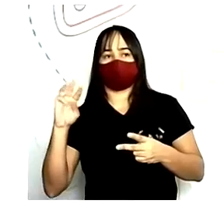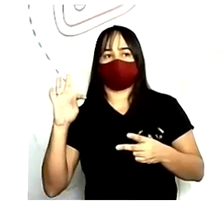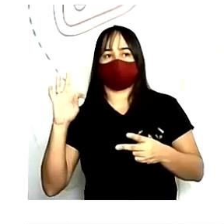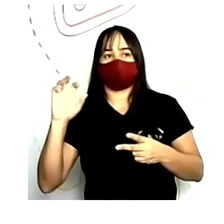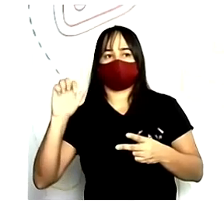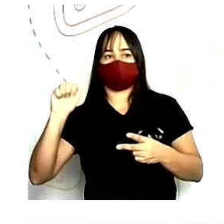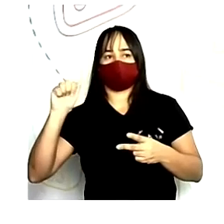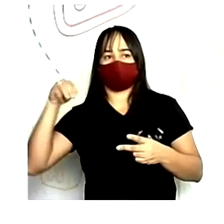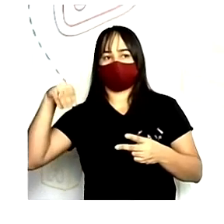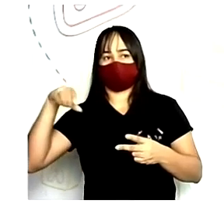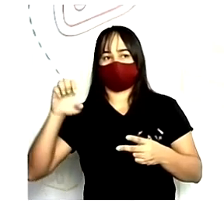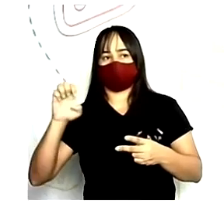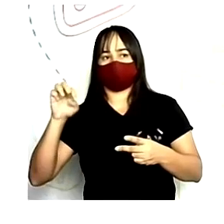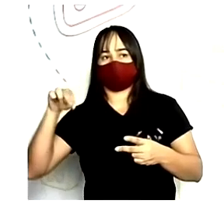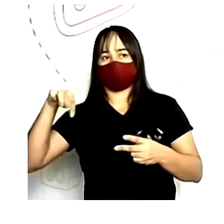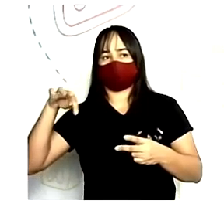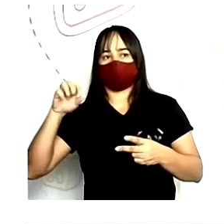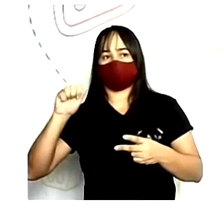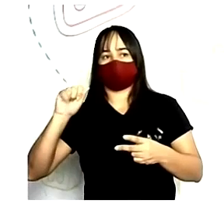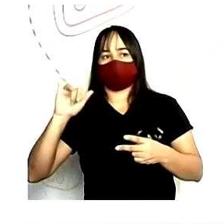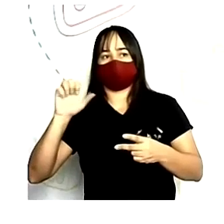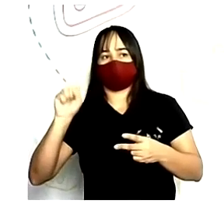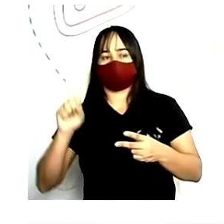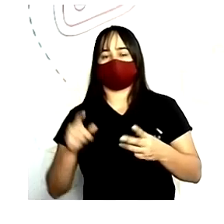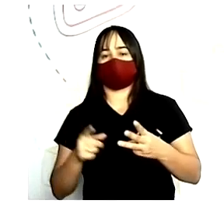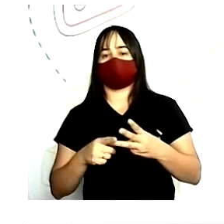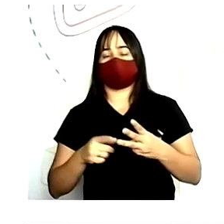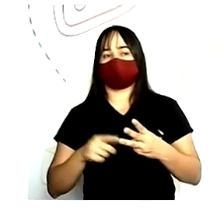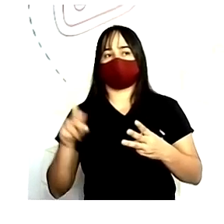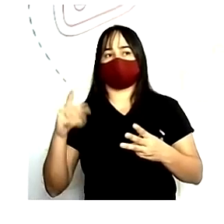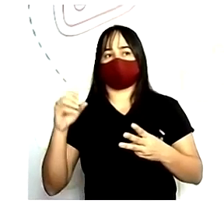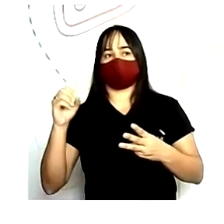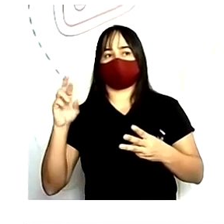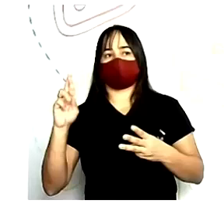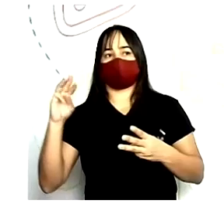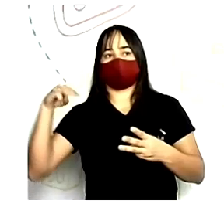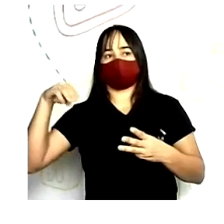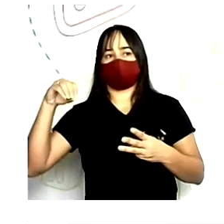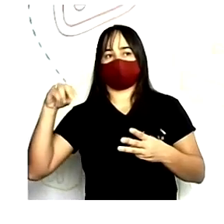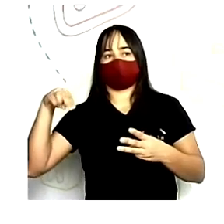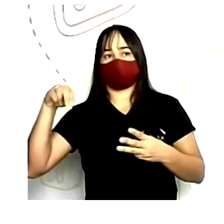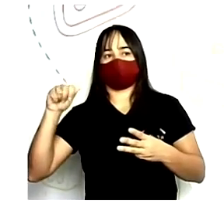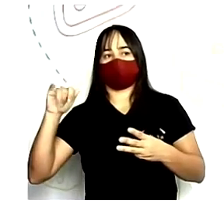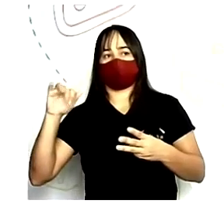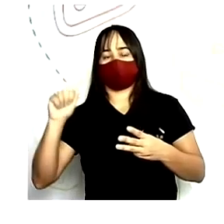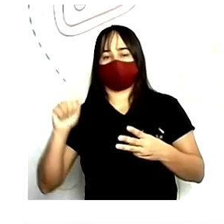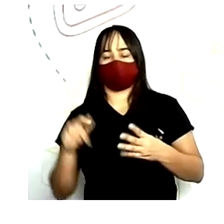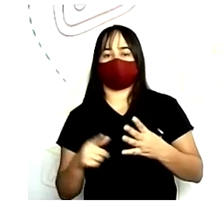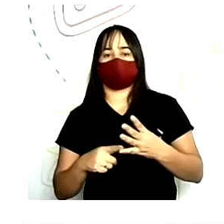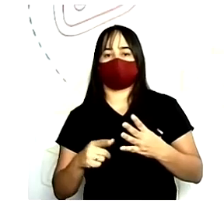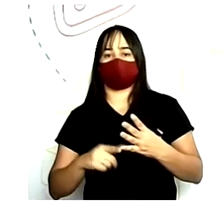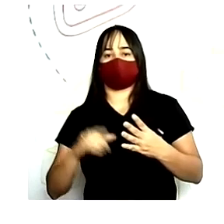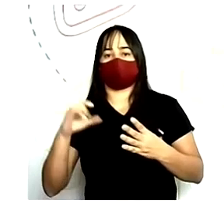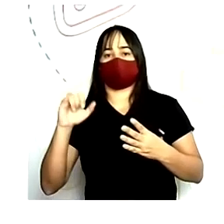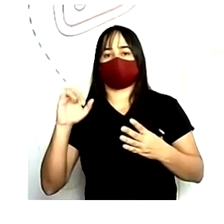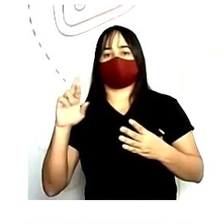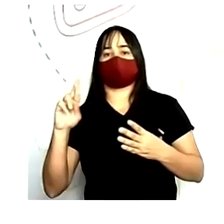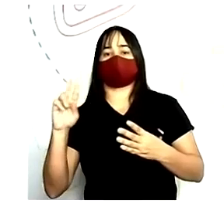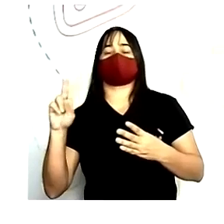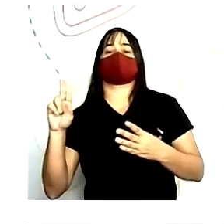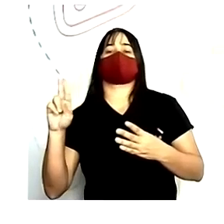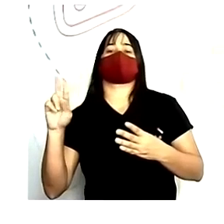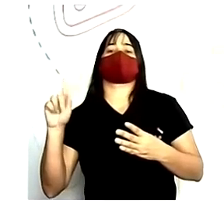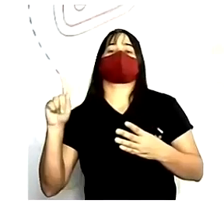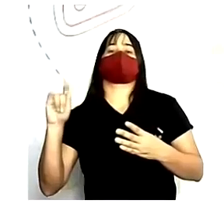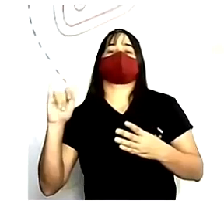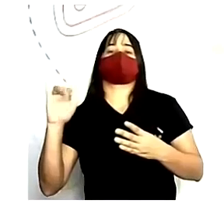o quarto, métodos cirúrgicos ou de esterilização. Então vamos aprender cada um deles especificamente.